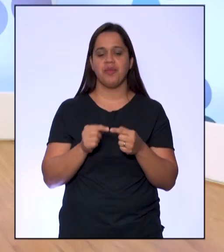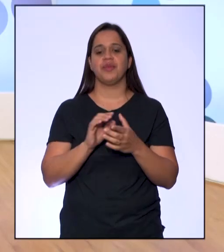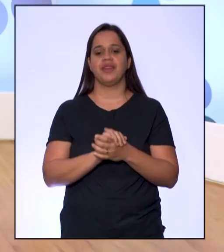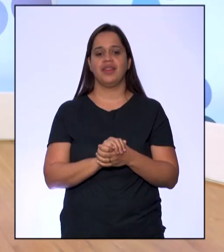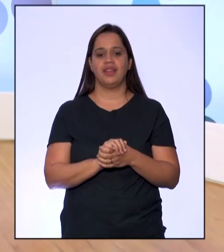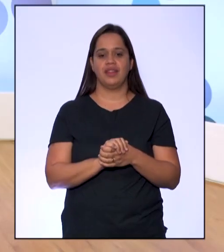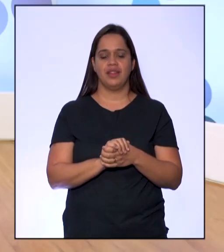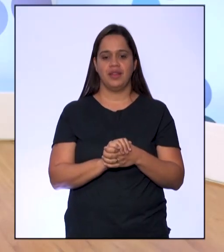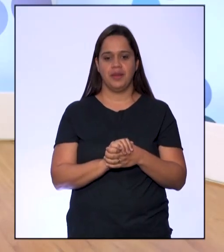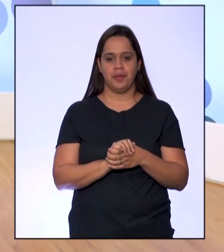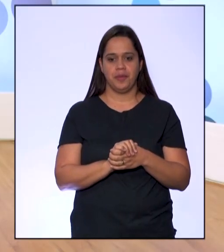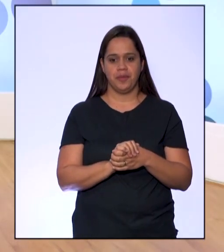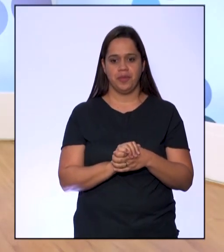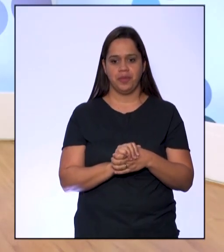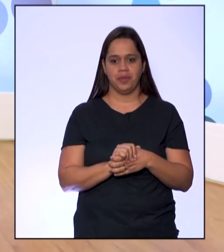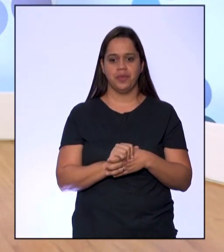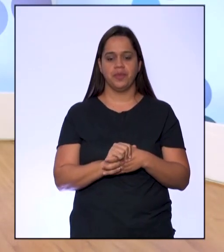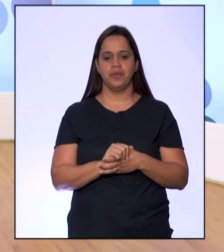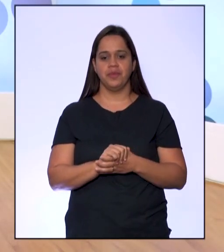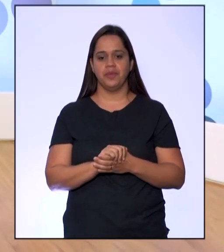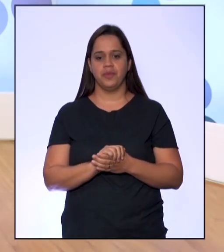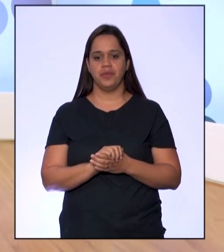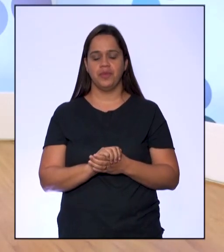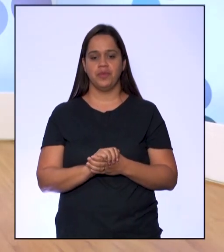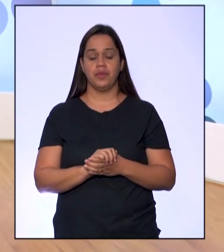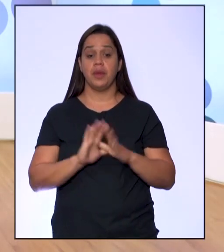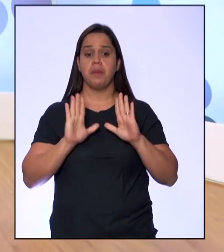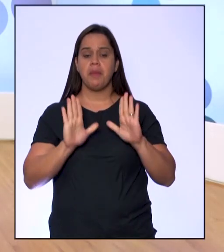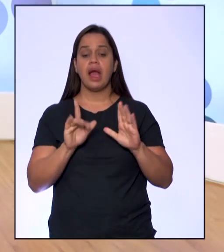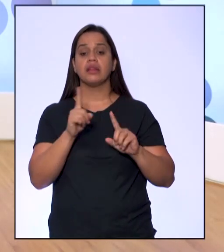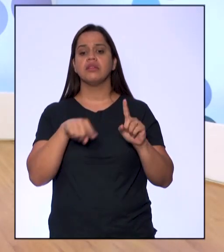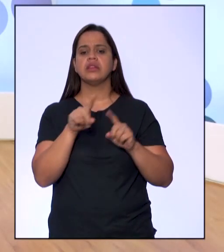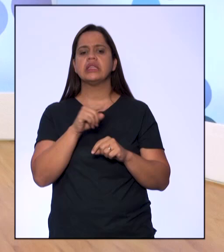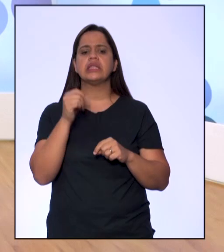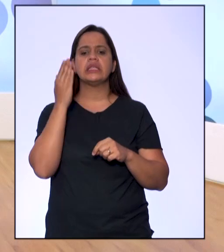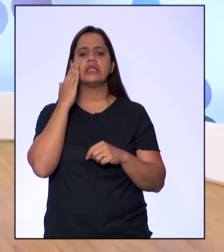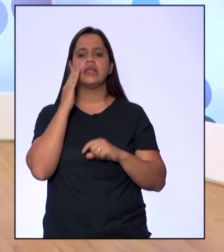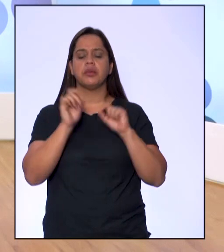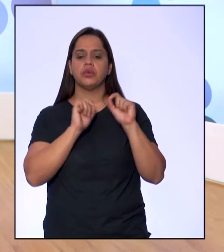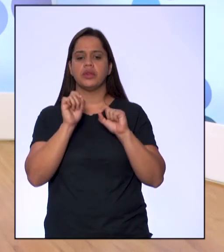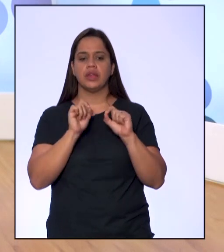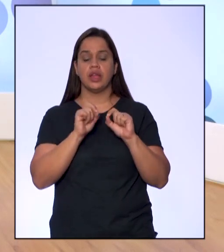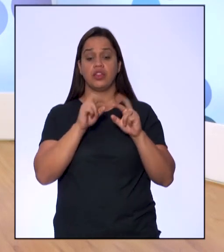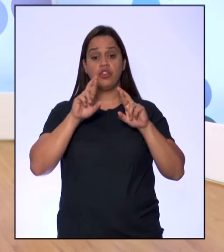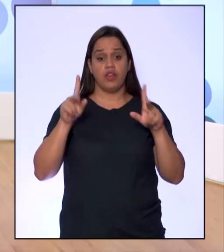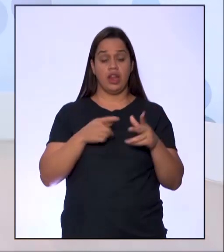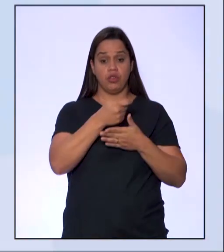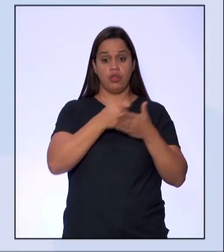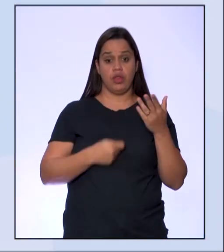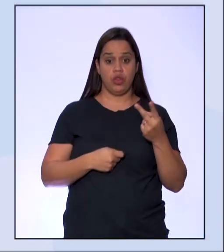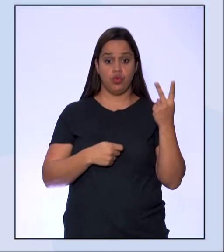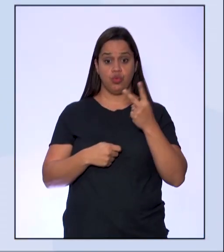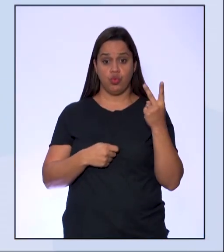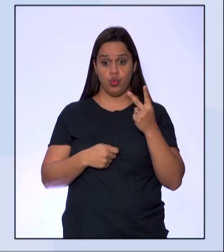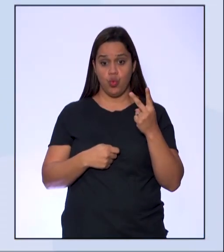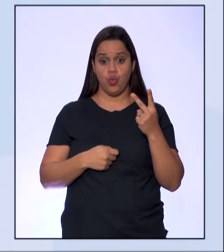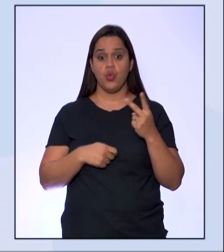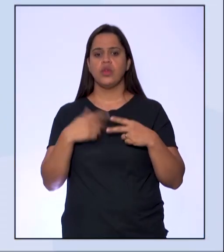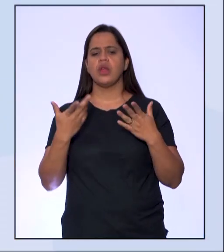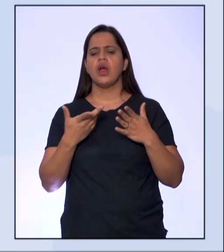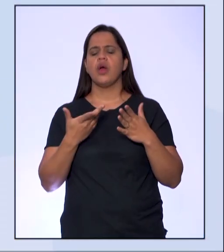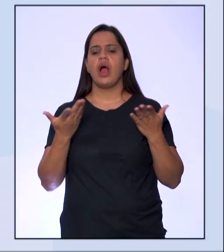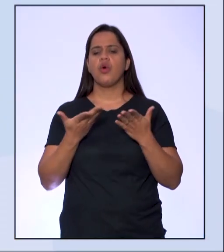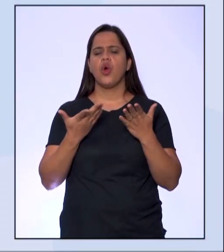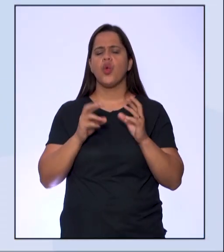Ótimo. Vamos agora pensar, tá bom? Diferente dos textos 1 e 2, qual é o ponto de vista do enunciador do